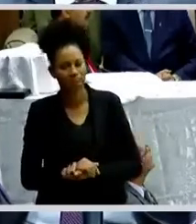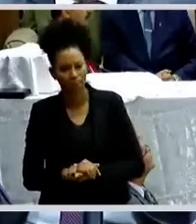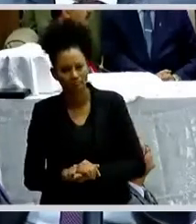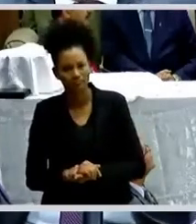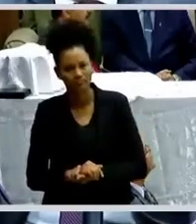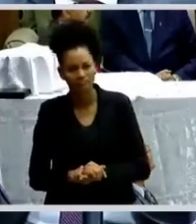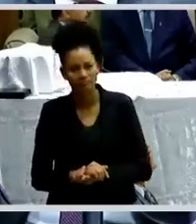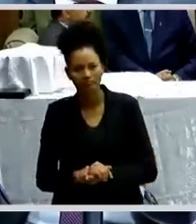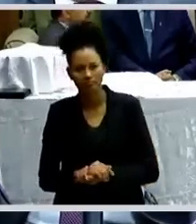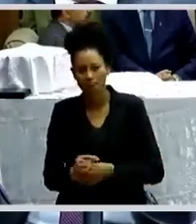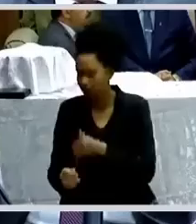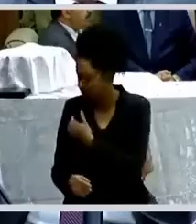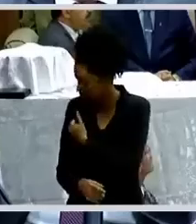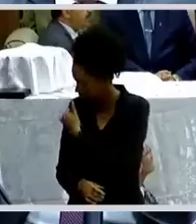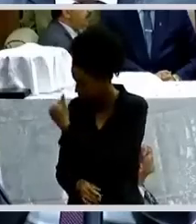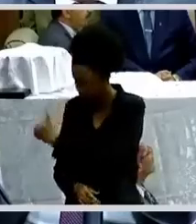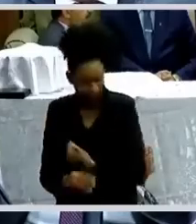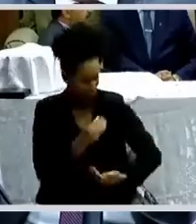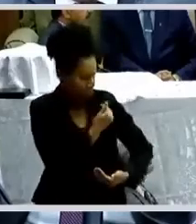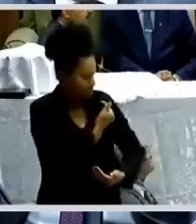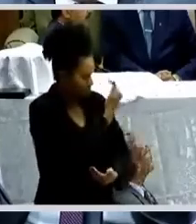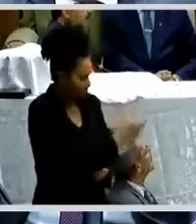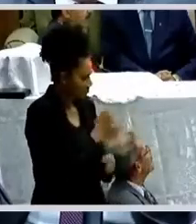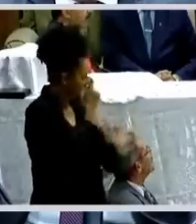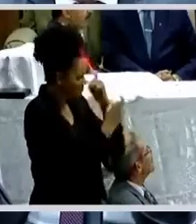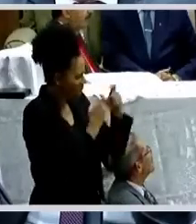Olha para quem está ao teu lado e diga: não importa como você